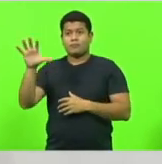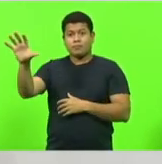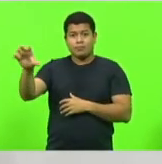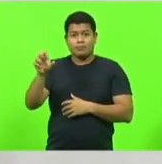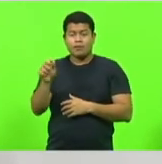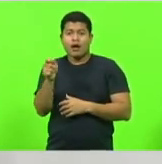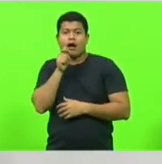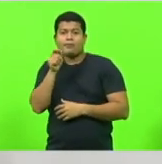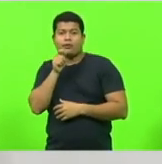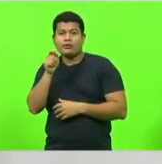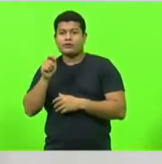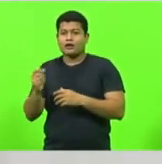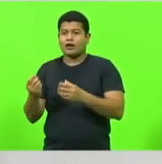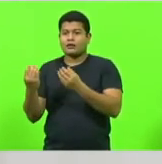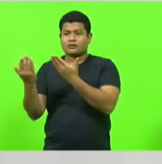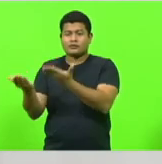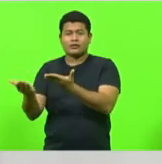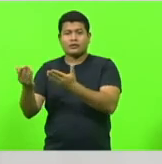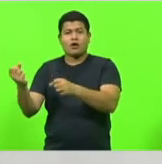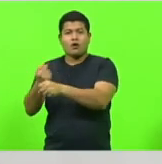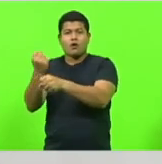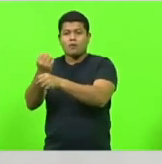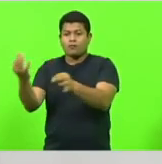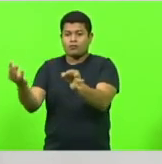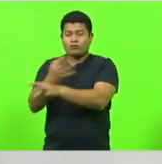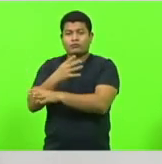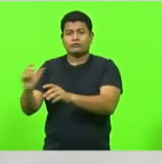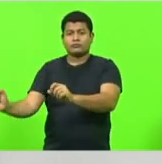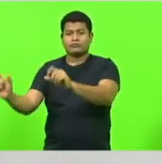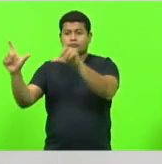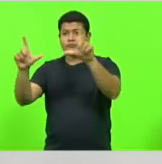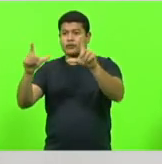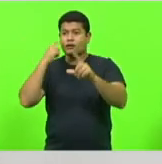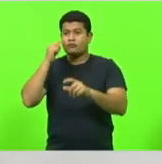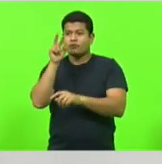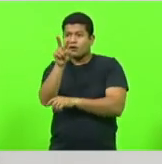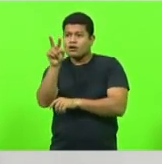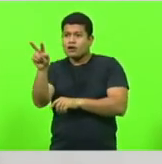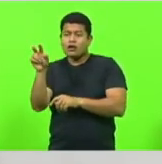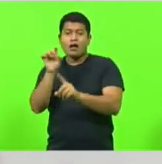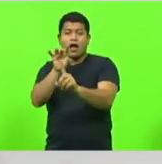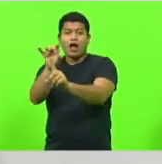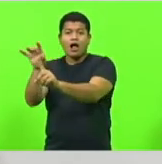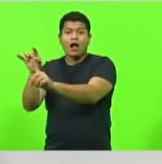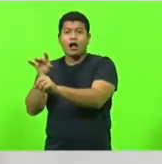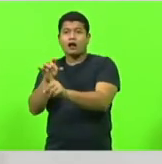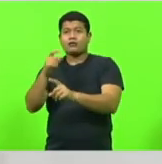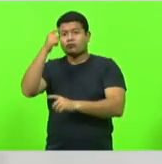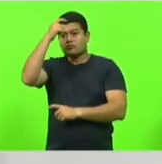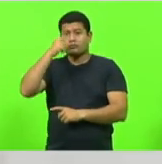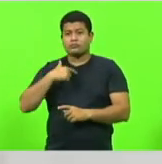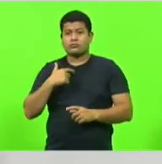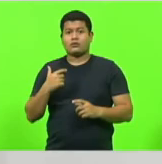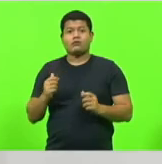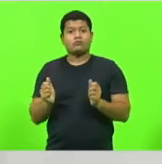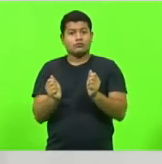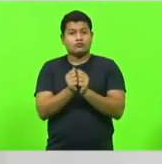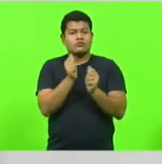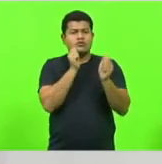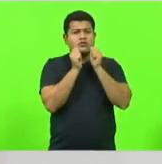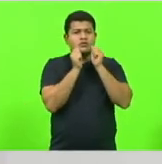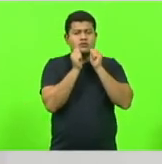entregas, olha o rostinho de cada um que está ali dentro, você vai ver que o sujeito ele não vai sozinho, ele leva a assessoria dele